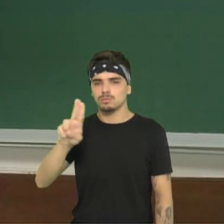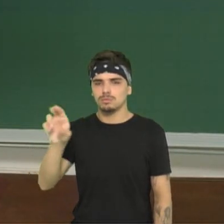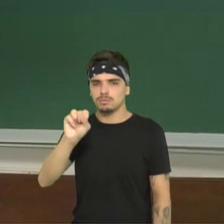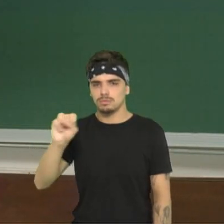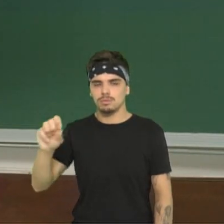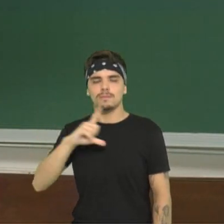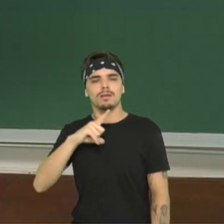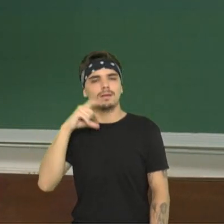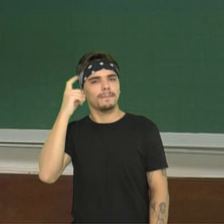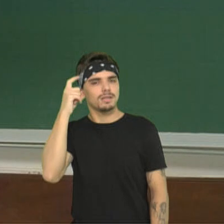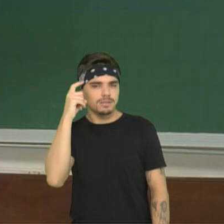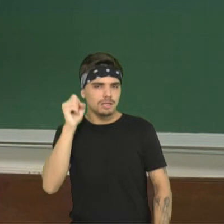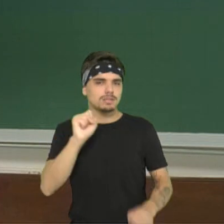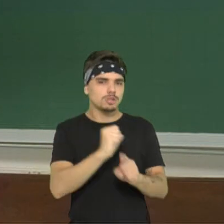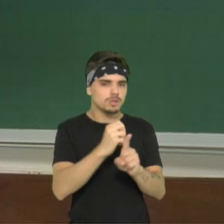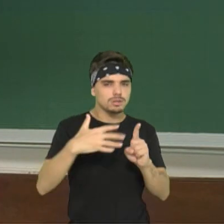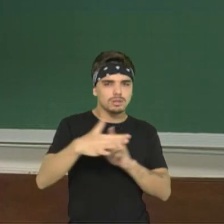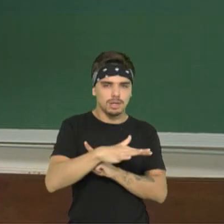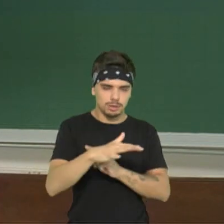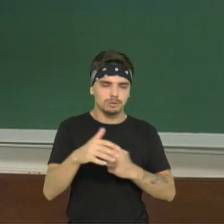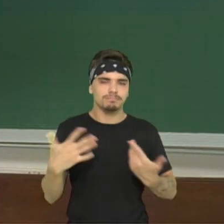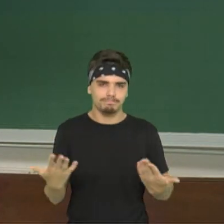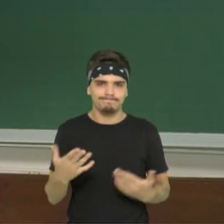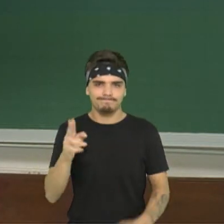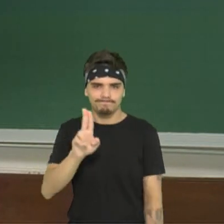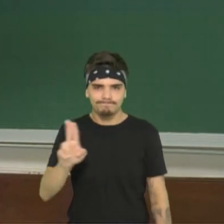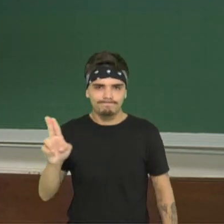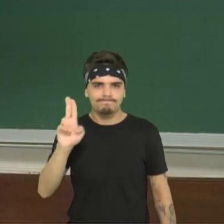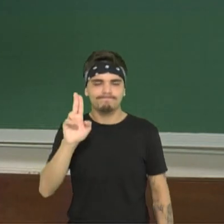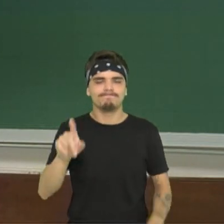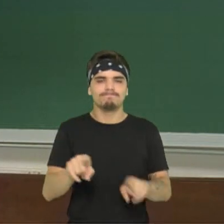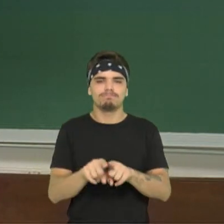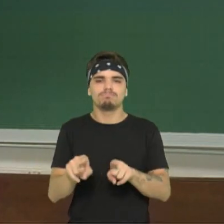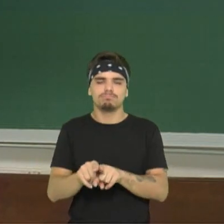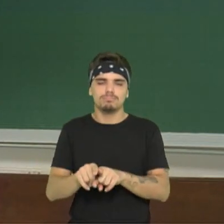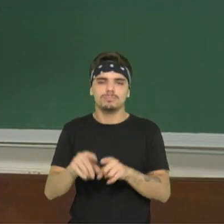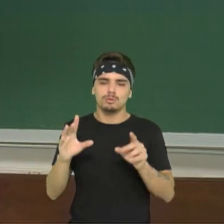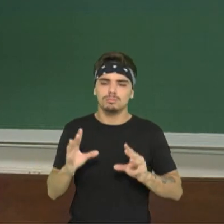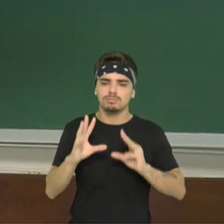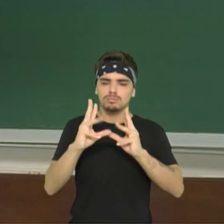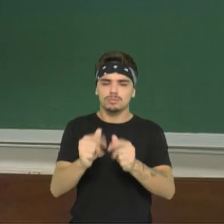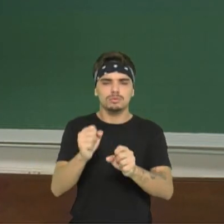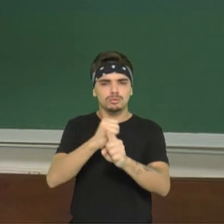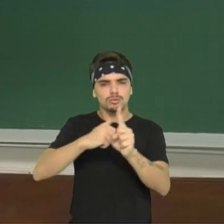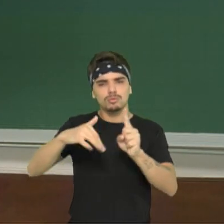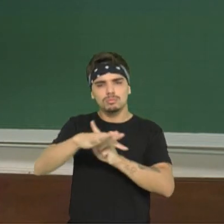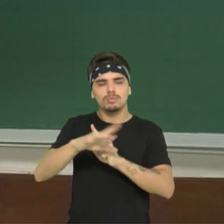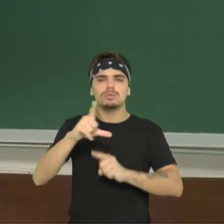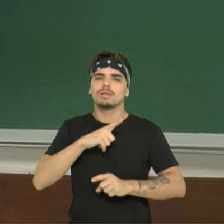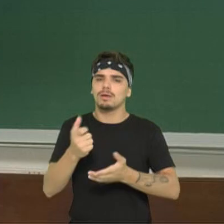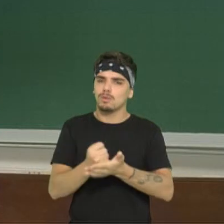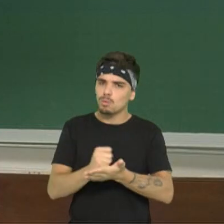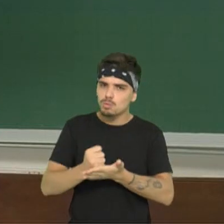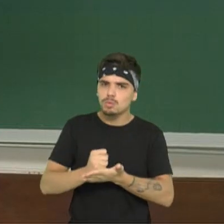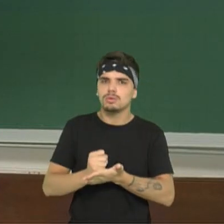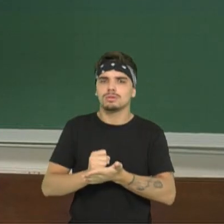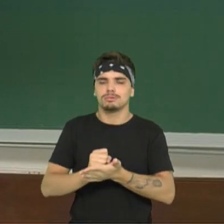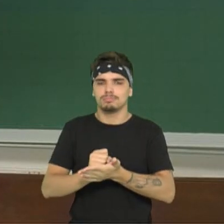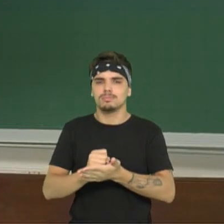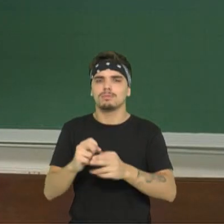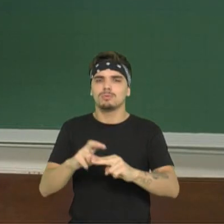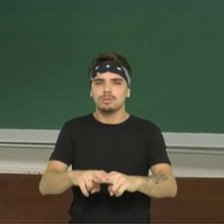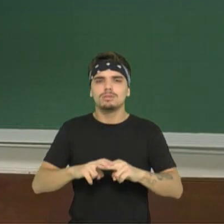uma sociedade distópica. Então, ele pensa uma sociedade em que todos se controlam o tempo inteiro. Daí surge o termo